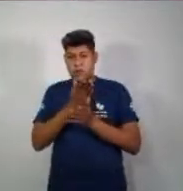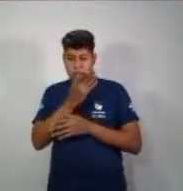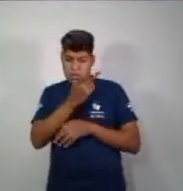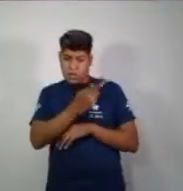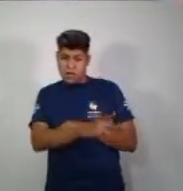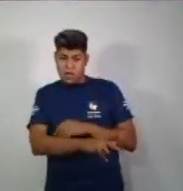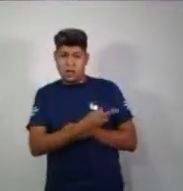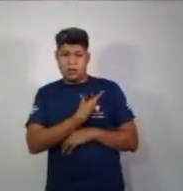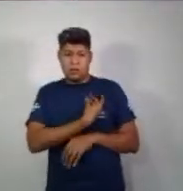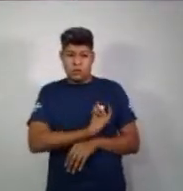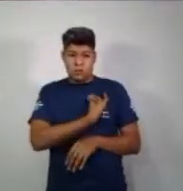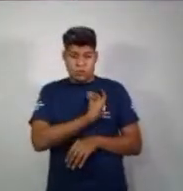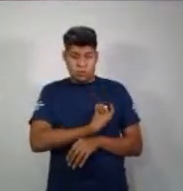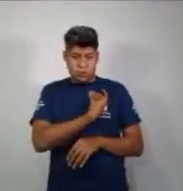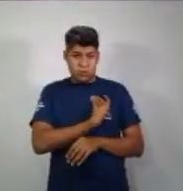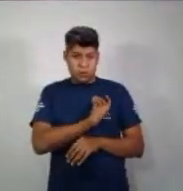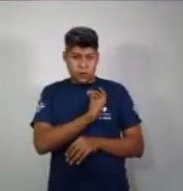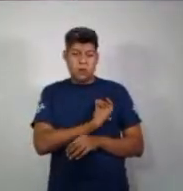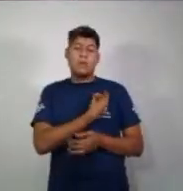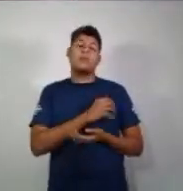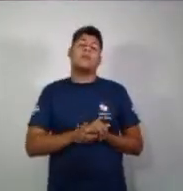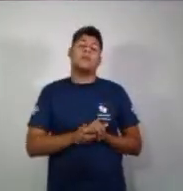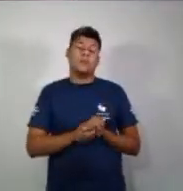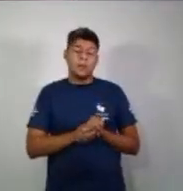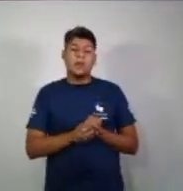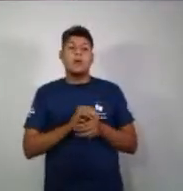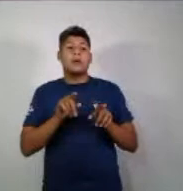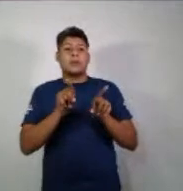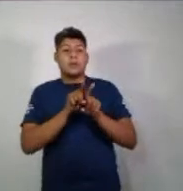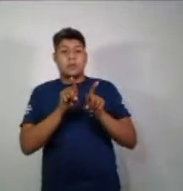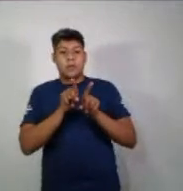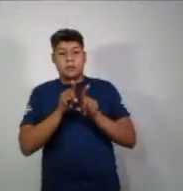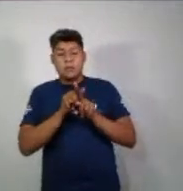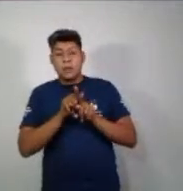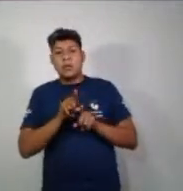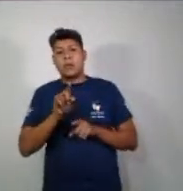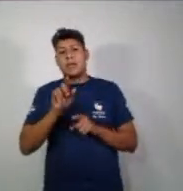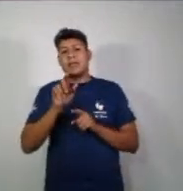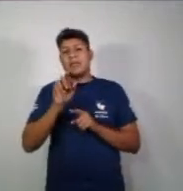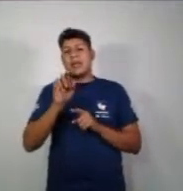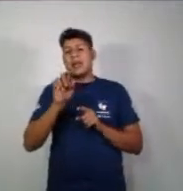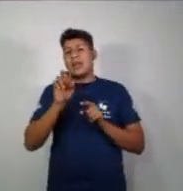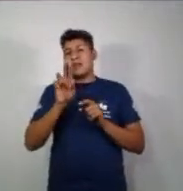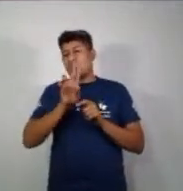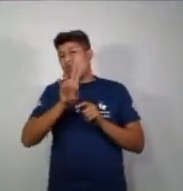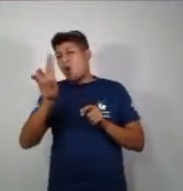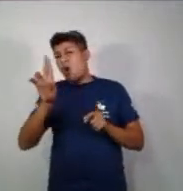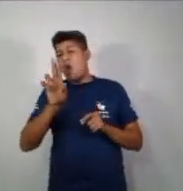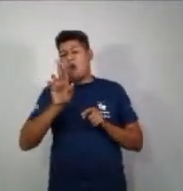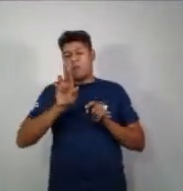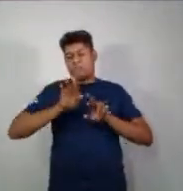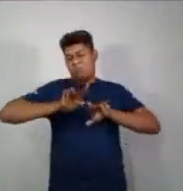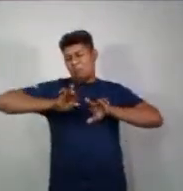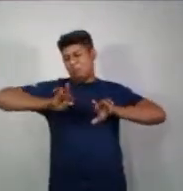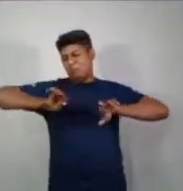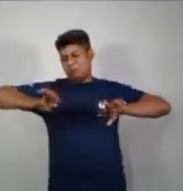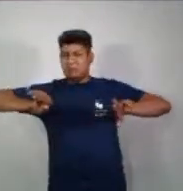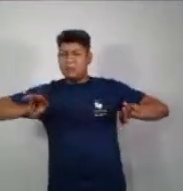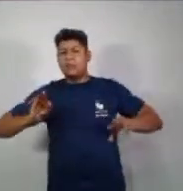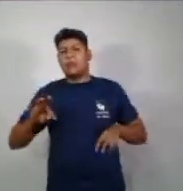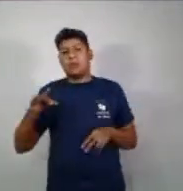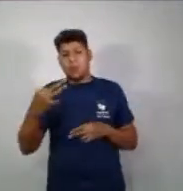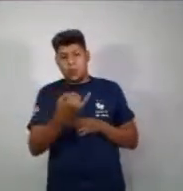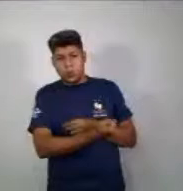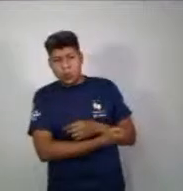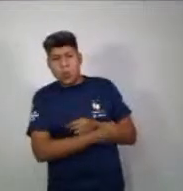Sobre Grande Sertão, primeiro Sagarana, Grande Sertão Veredas, Corpo de Baile, todos, e os textos